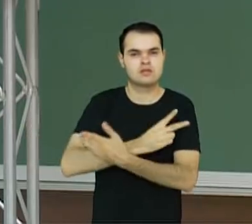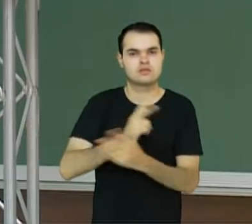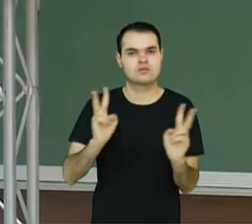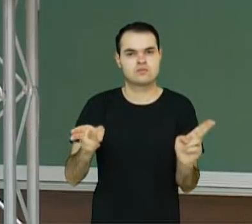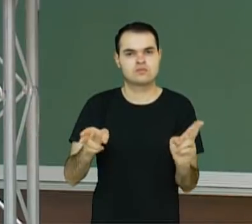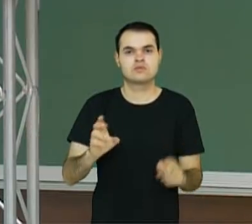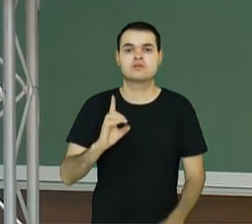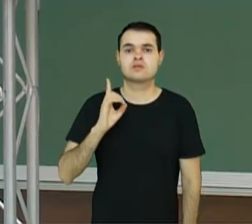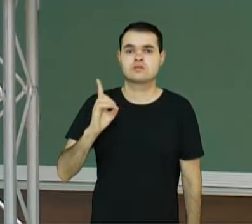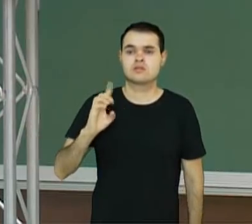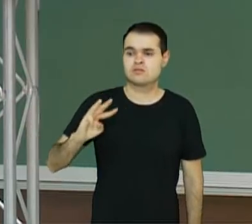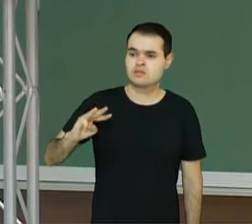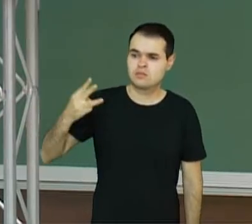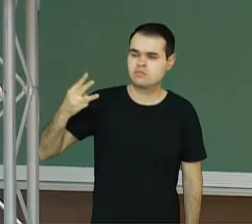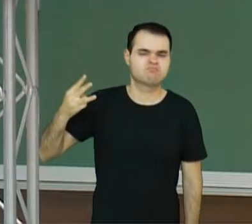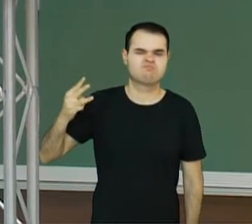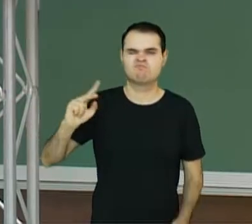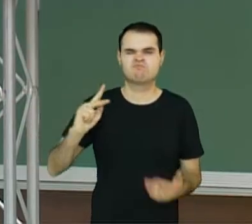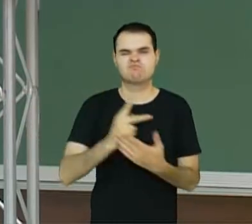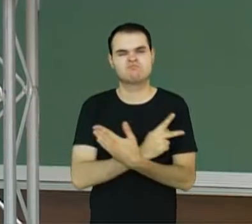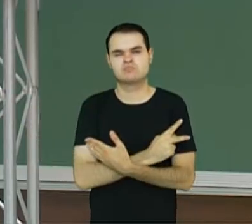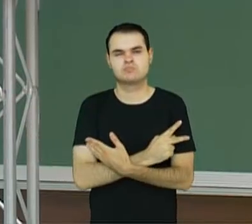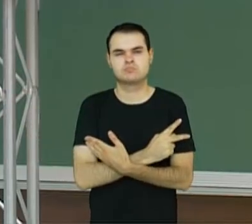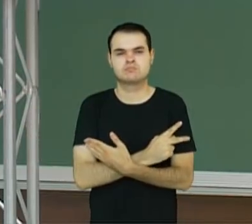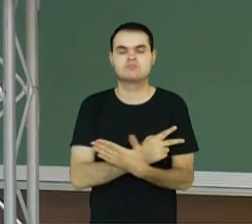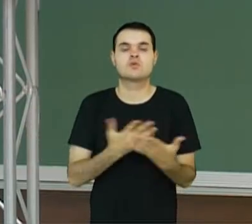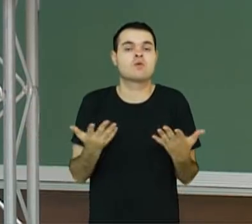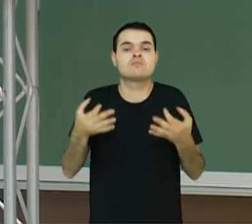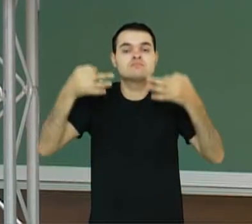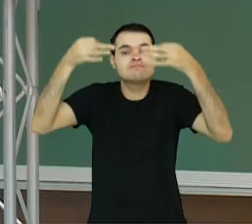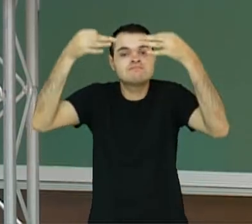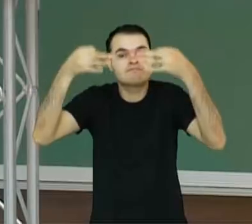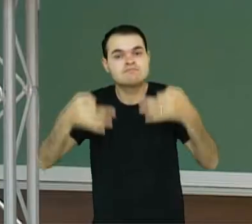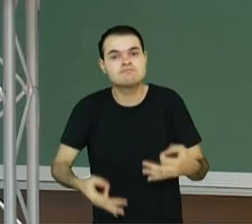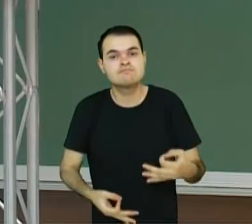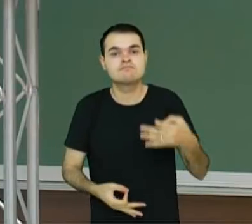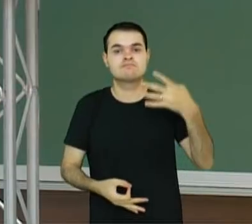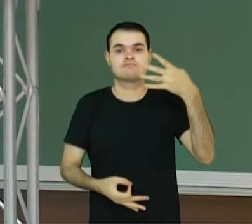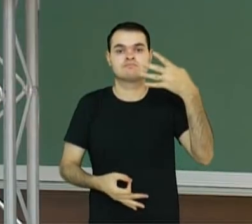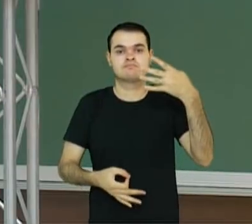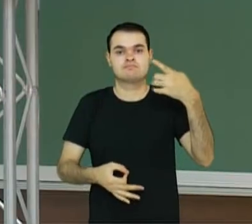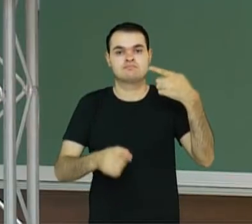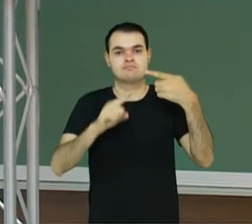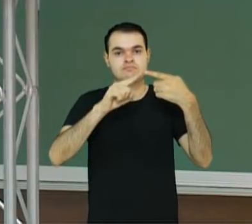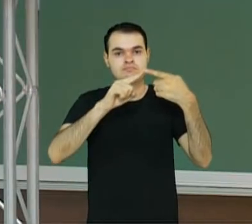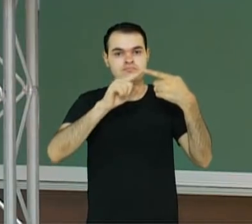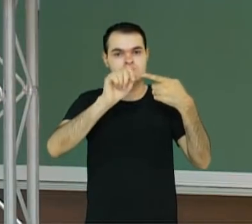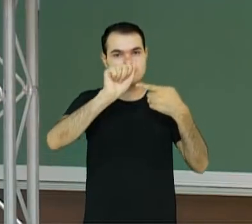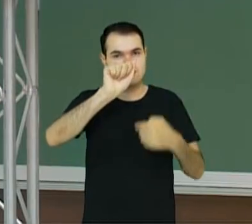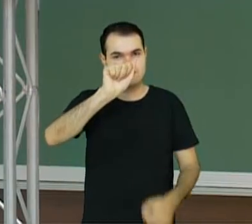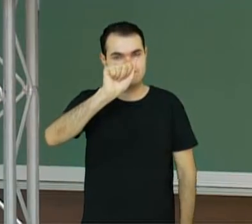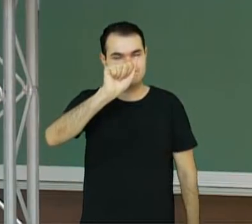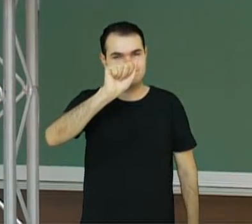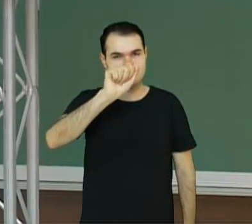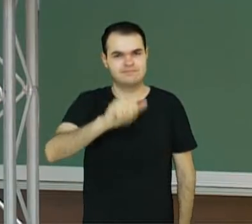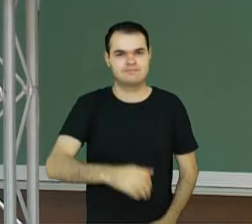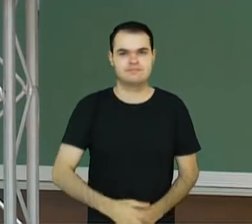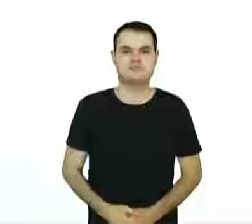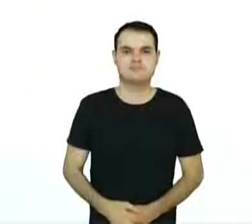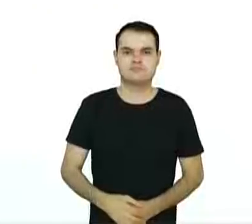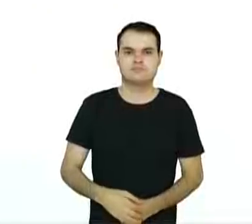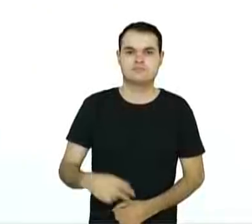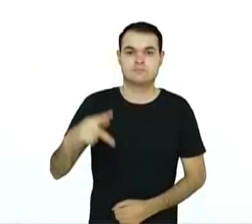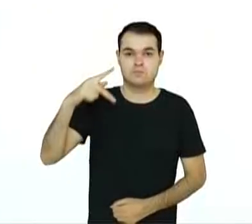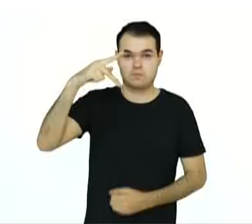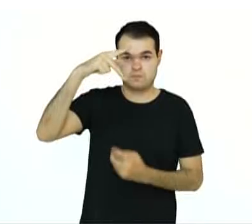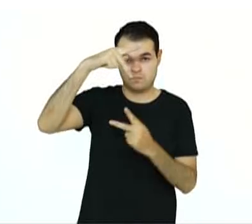letra D fala de triplo, então também não é. Qual que é a alternativa correta, então? É a letra A. O perímetro do ladrilho